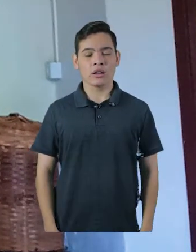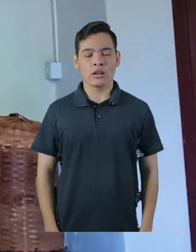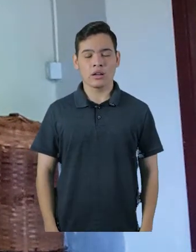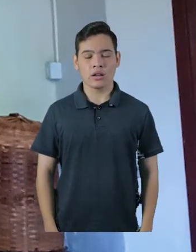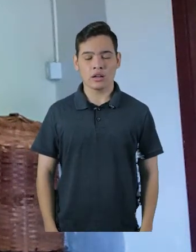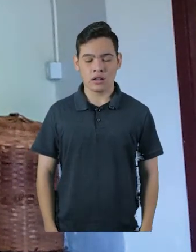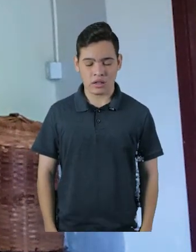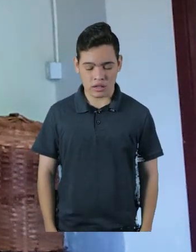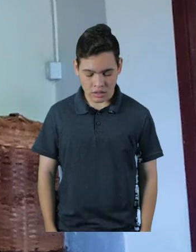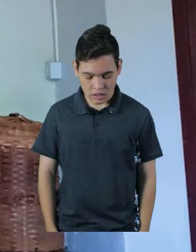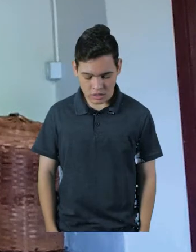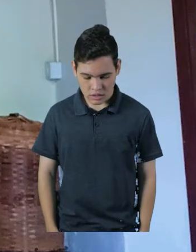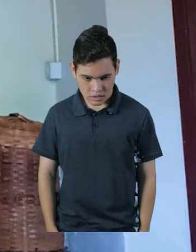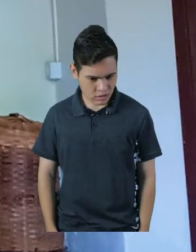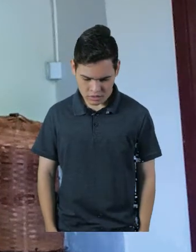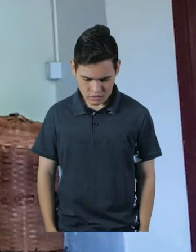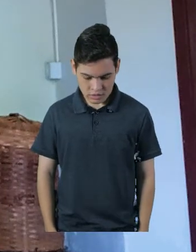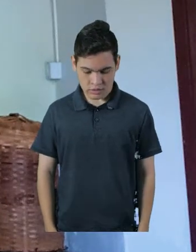ajustando a postura ereta.